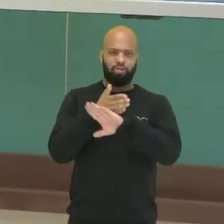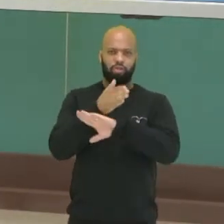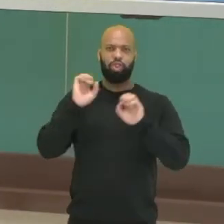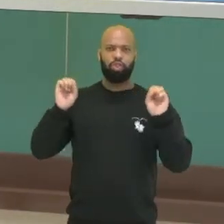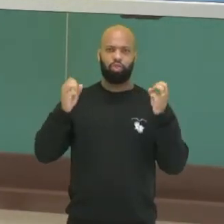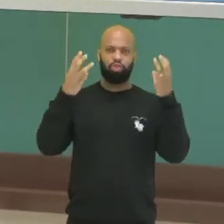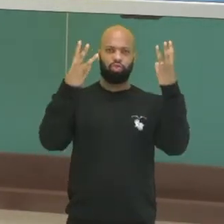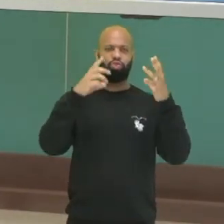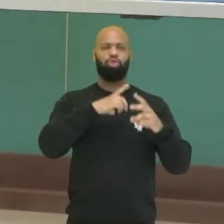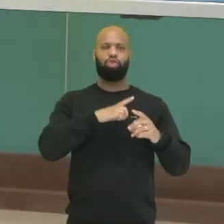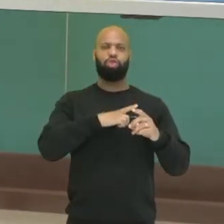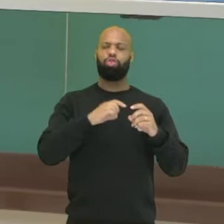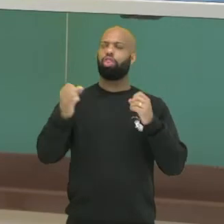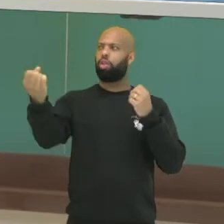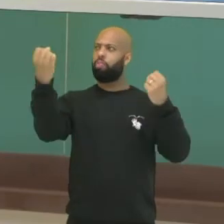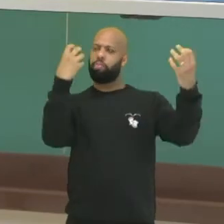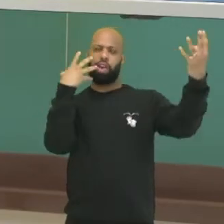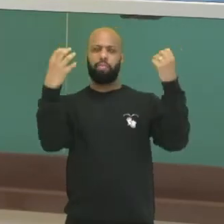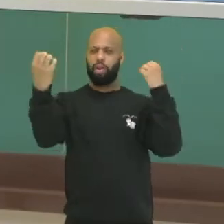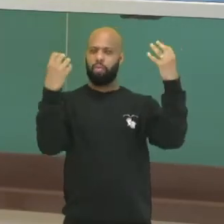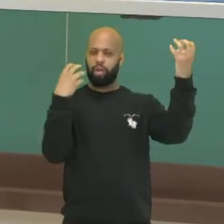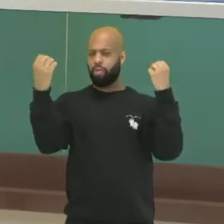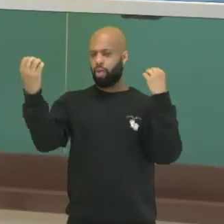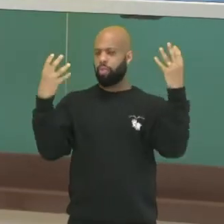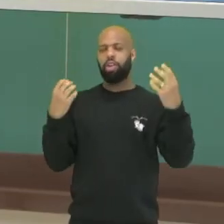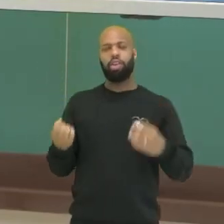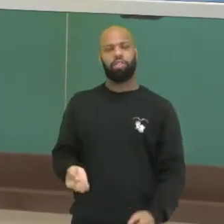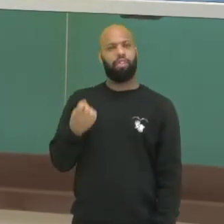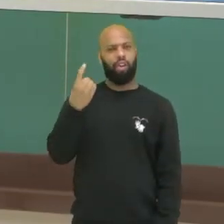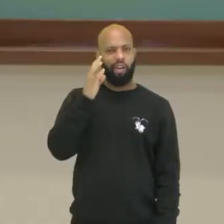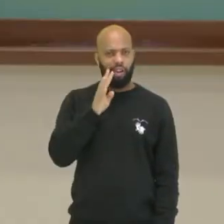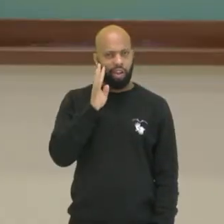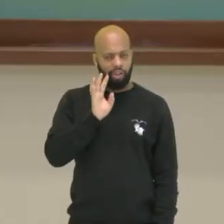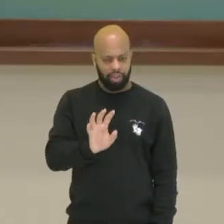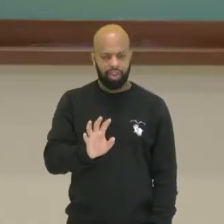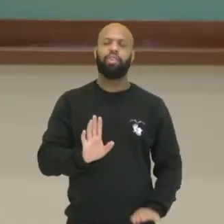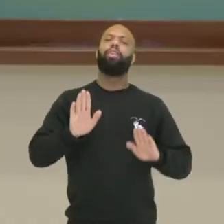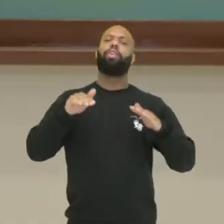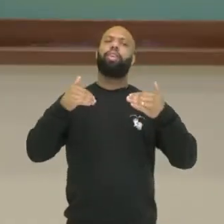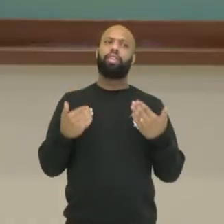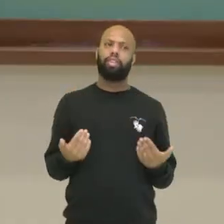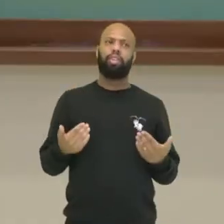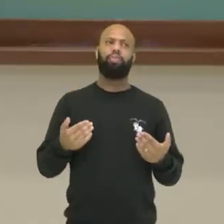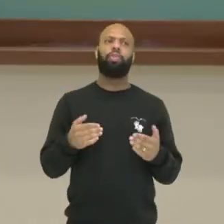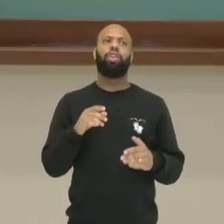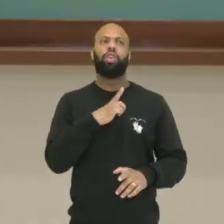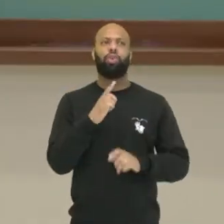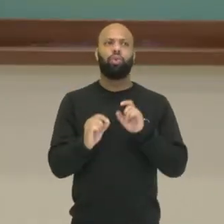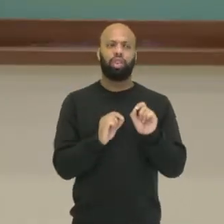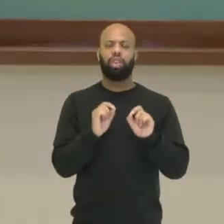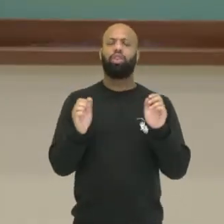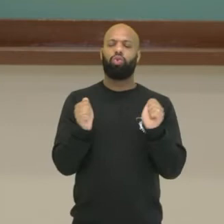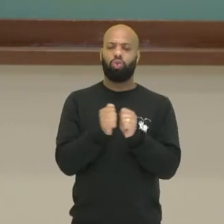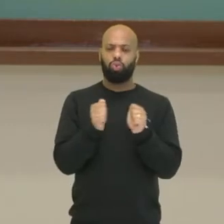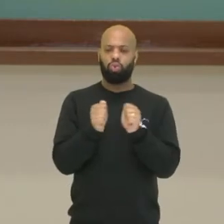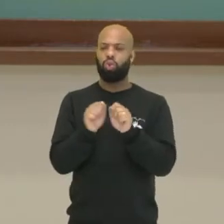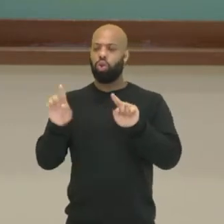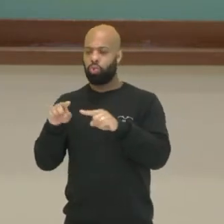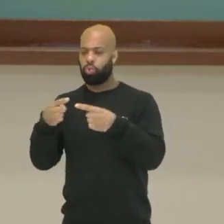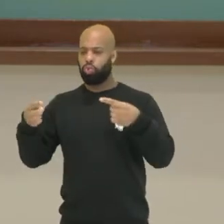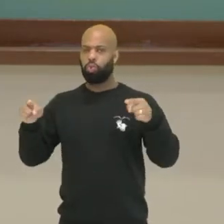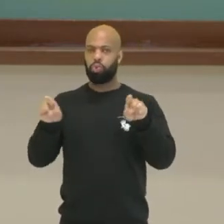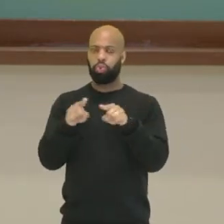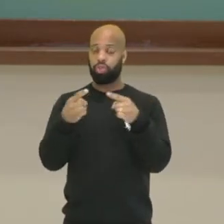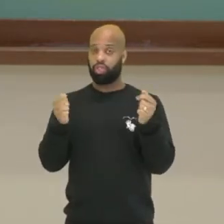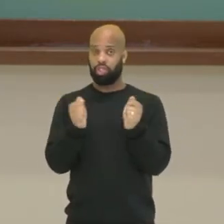música e aquilo te deixava, uau, que sensacional tudo isso? Pois é, casando música e sonoplastia, você pode ter